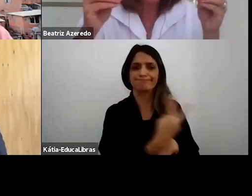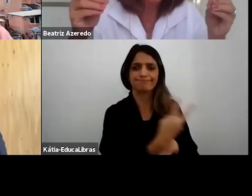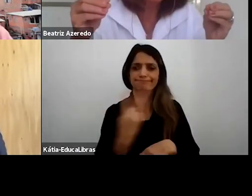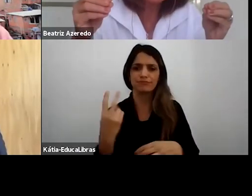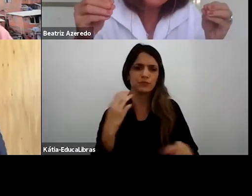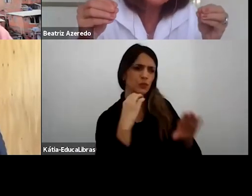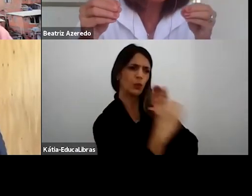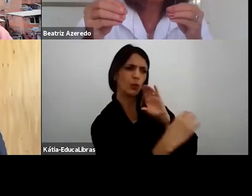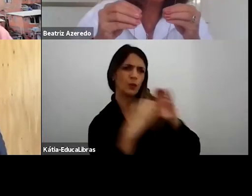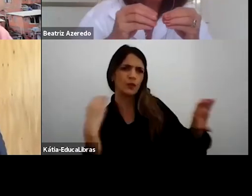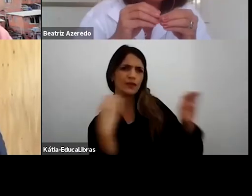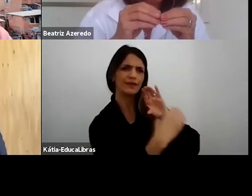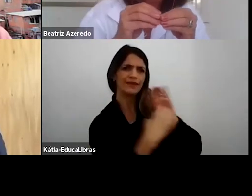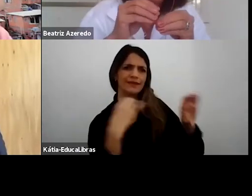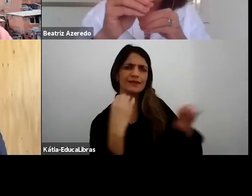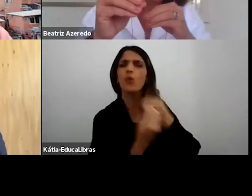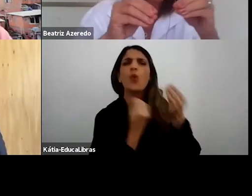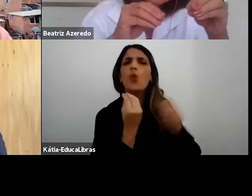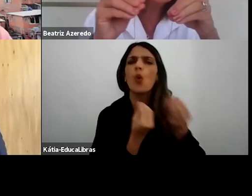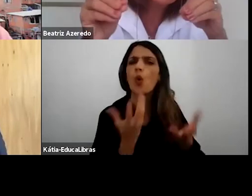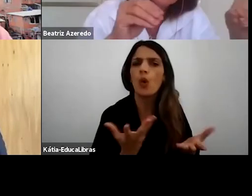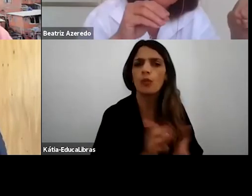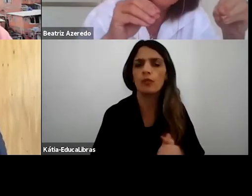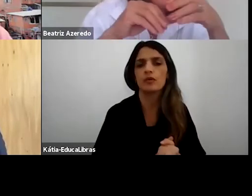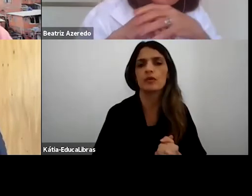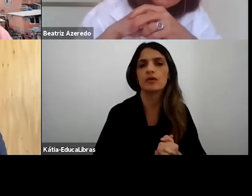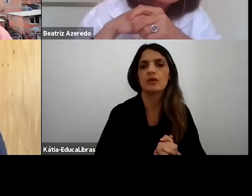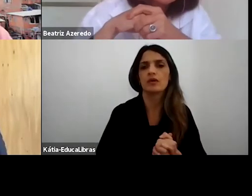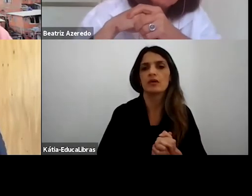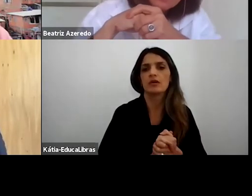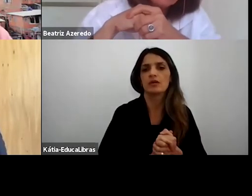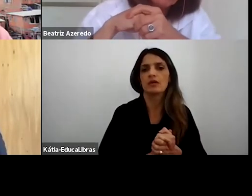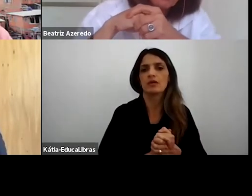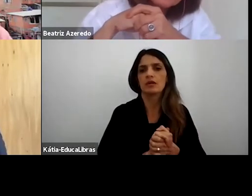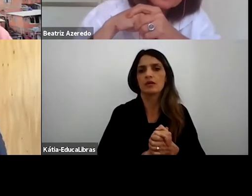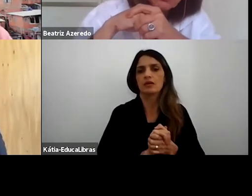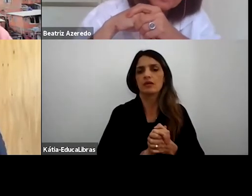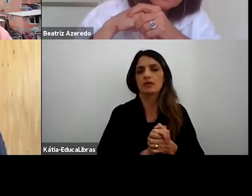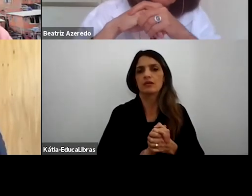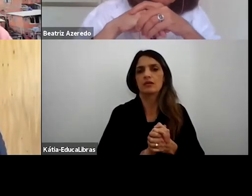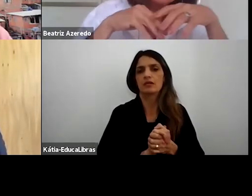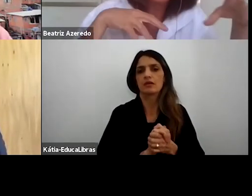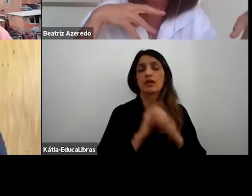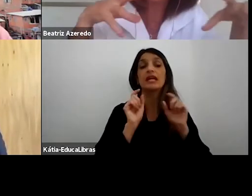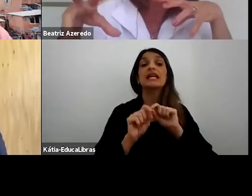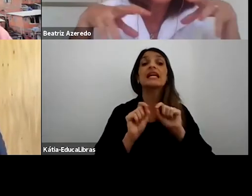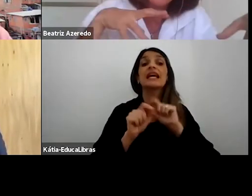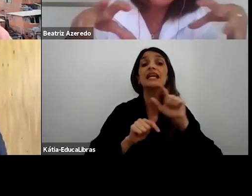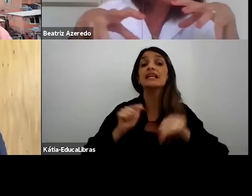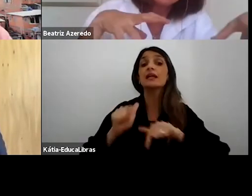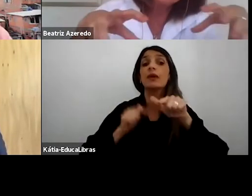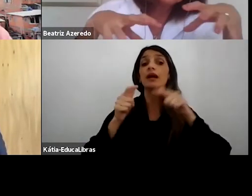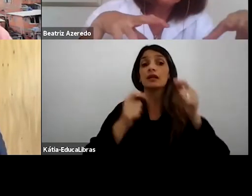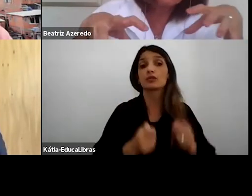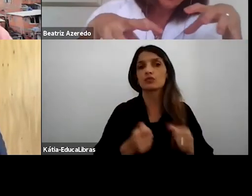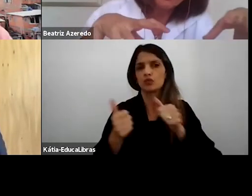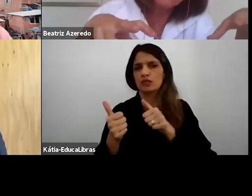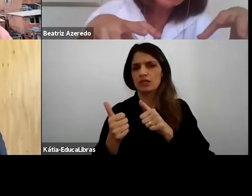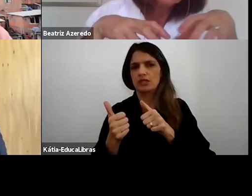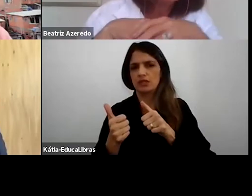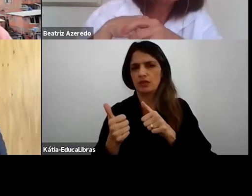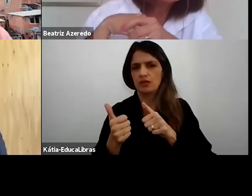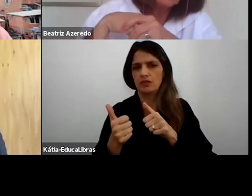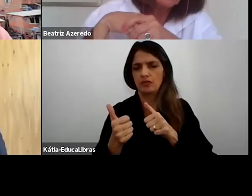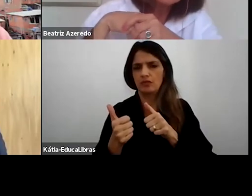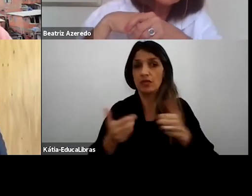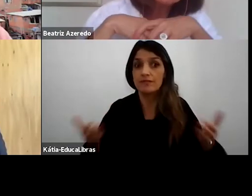Na pequena escala, eu acho que é pontes entre quem trabalha com doação. Quer dizer, como é que a gente rapidamente